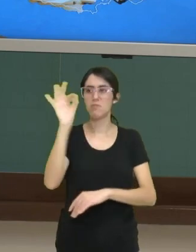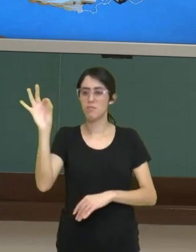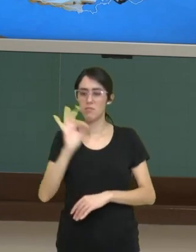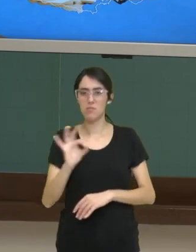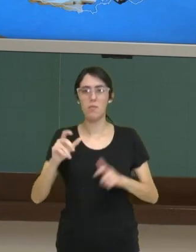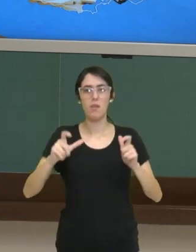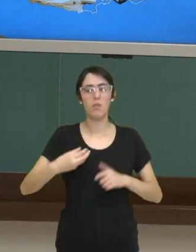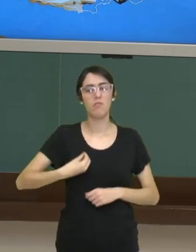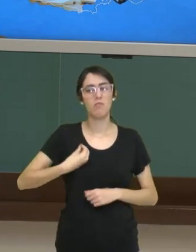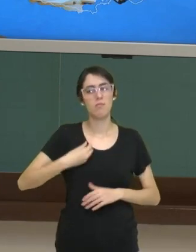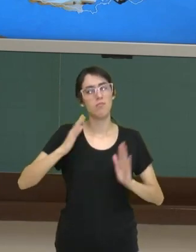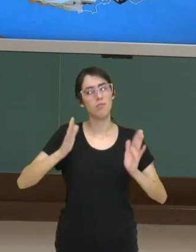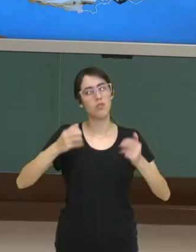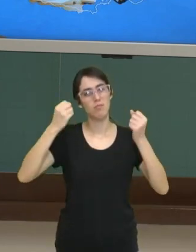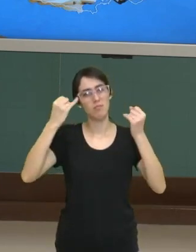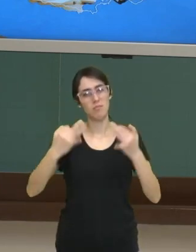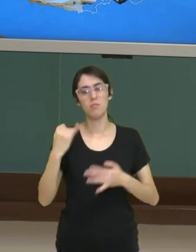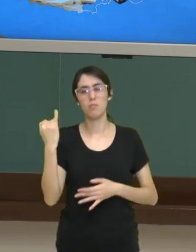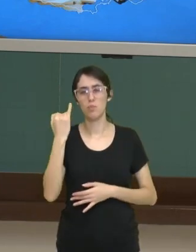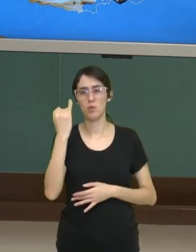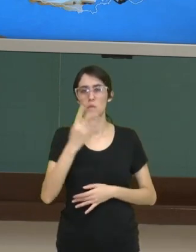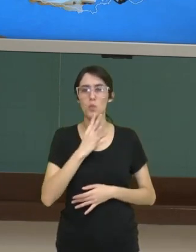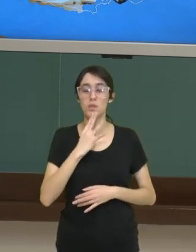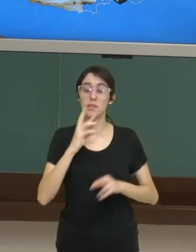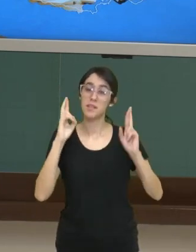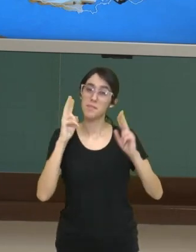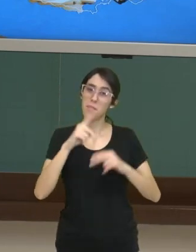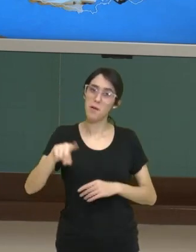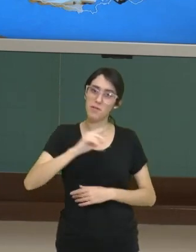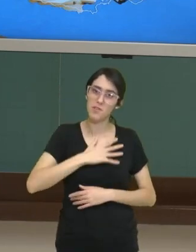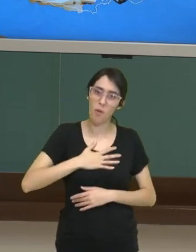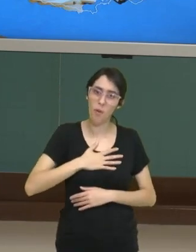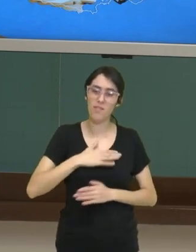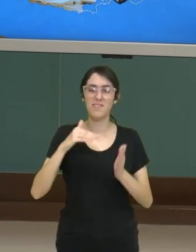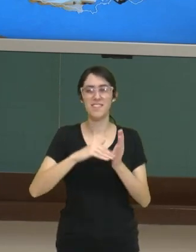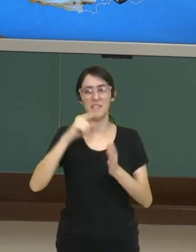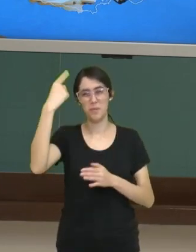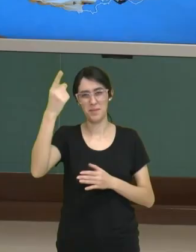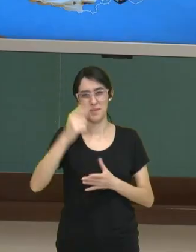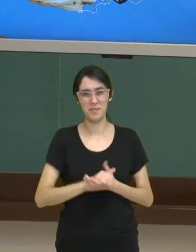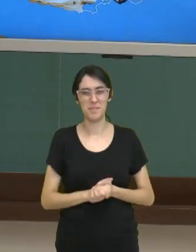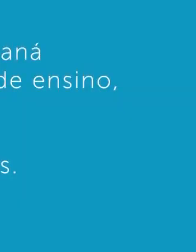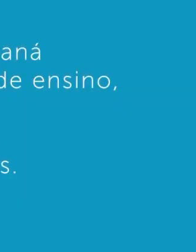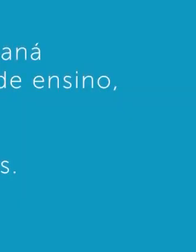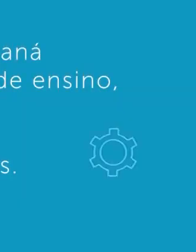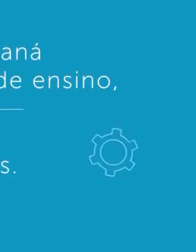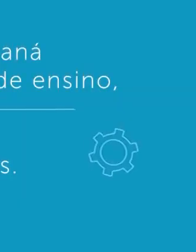cartesiano para a continuidade do nosso estudo. Espero que vocês tenham gostado e até breve.